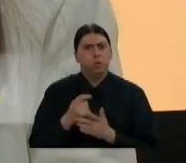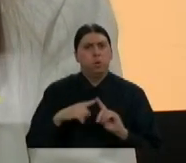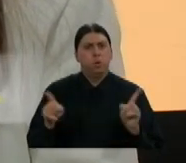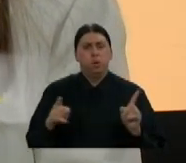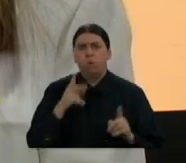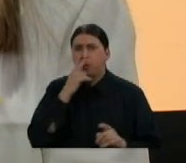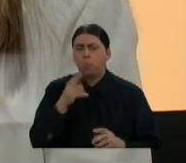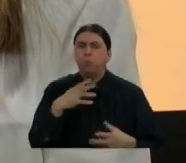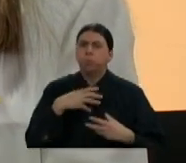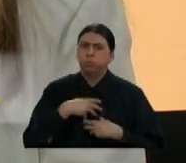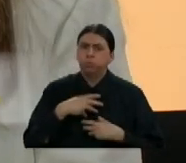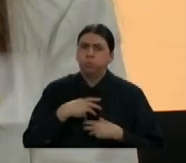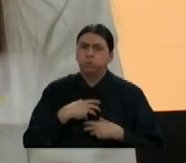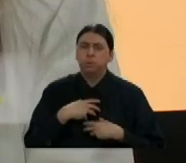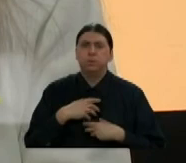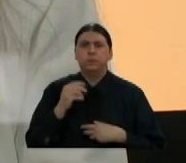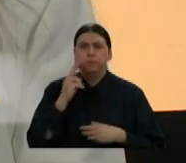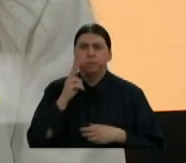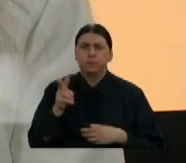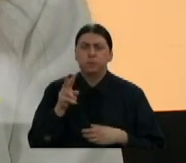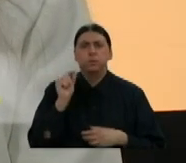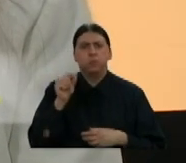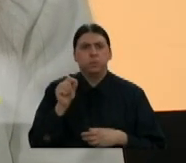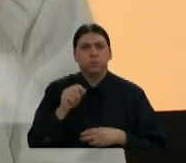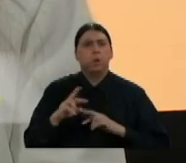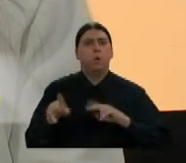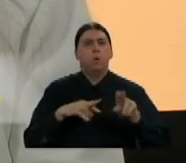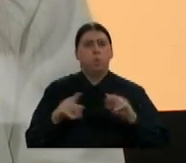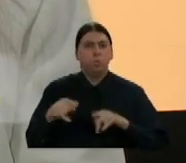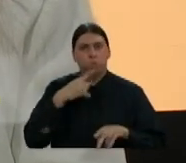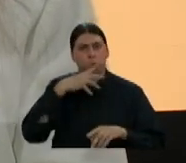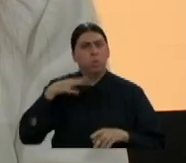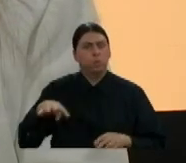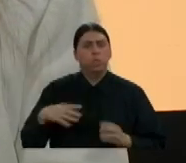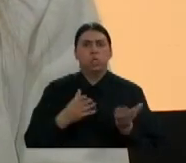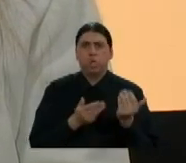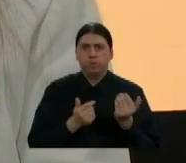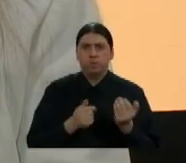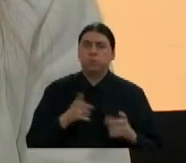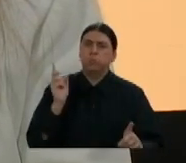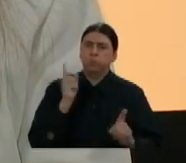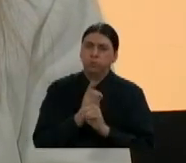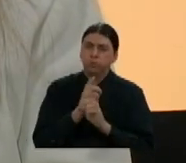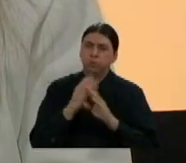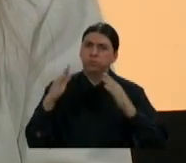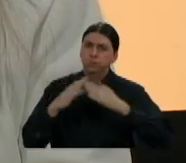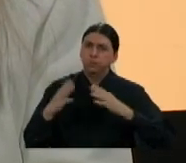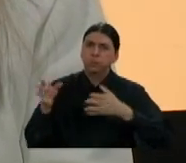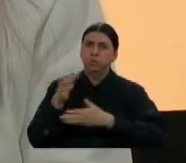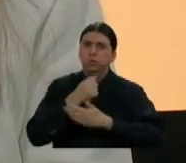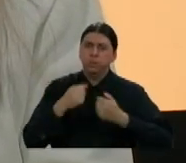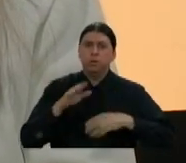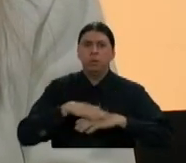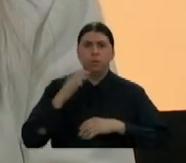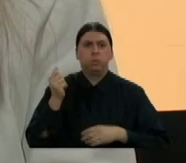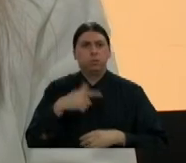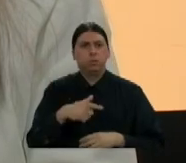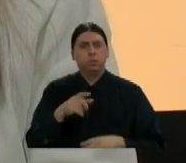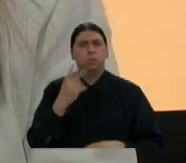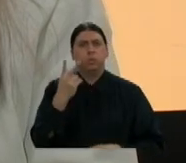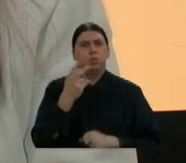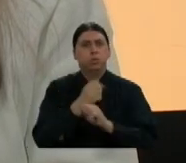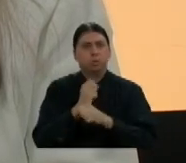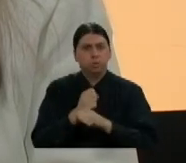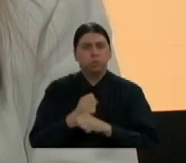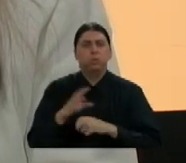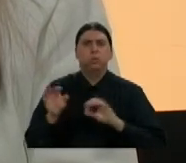da mesma forma a se ver que muitas dessas crianças e adolescentes encontram acolhimento muito mais do que esses dois anos